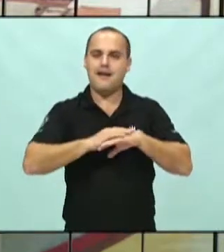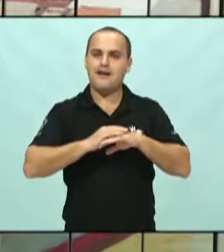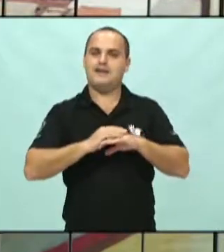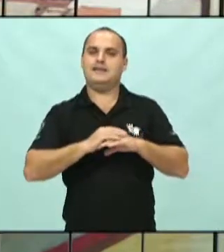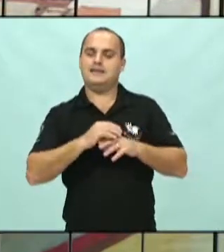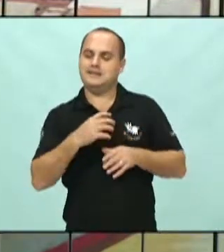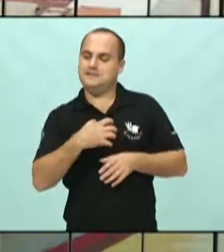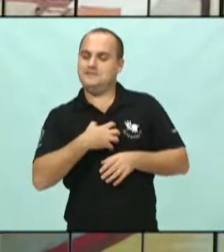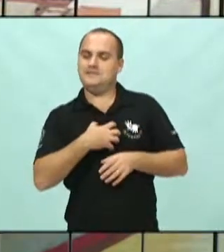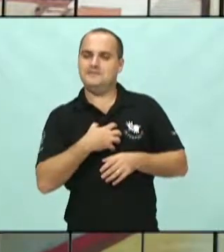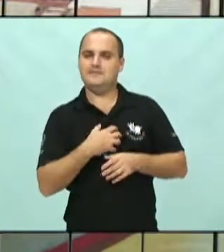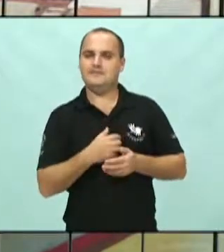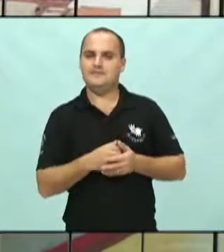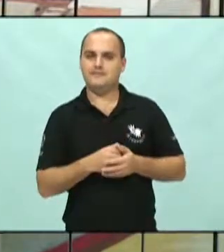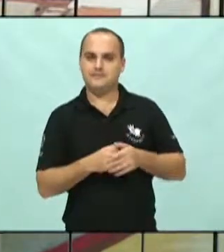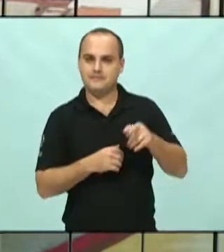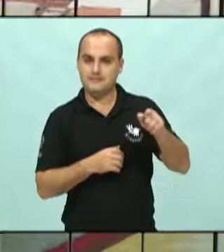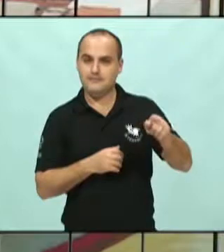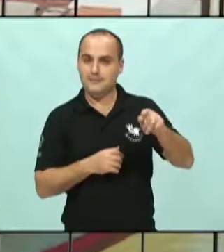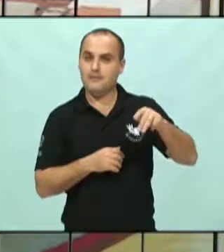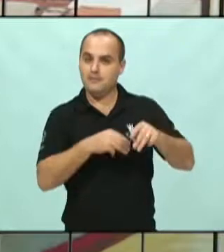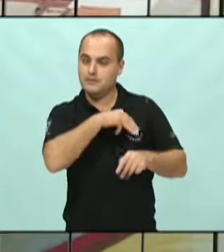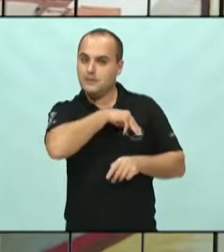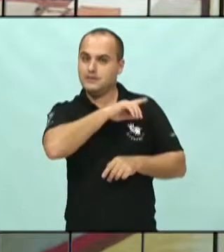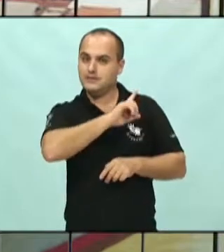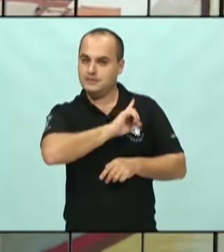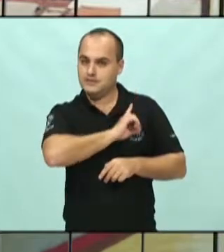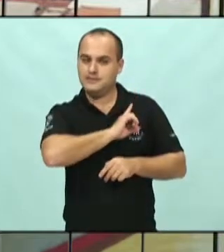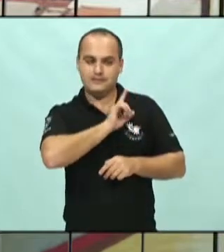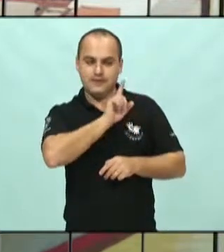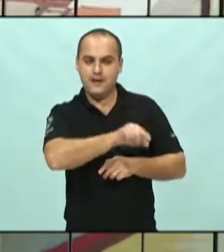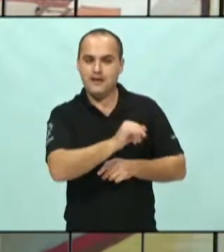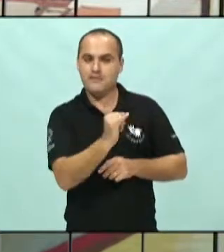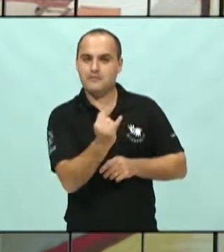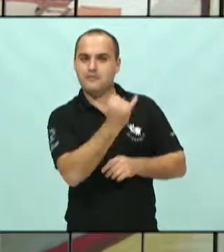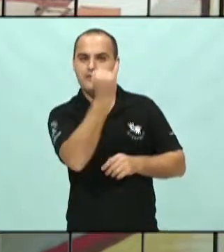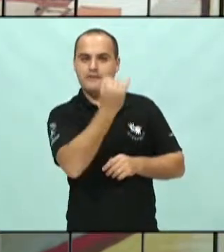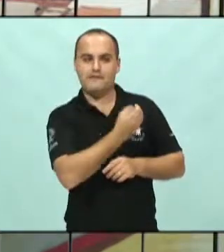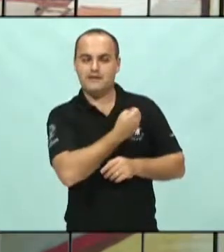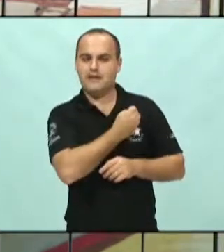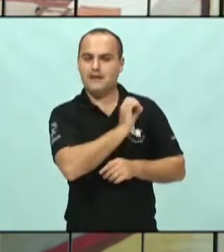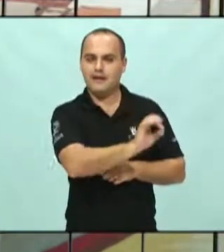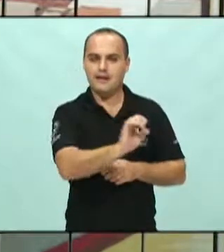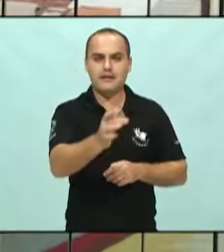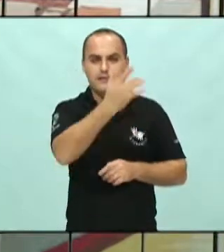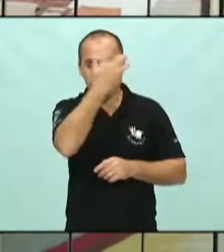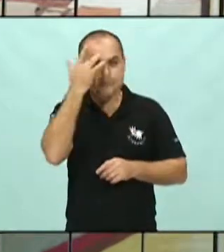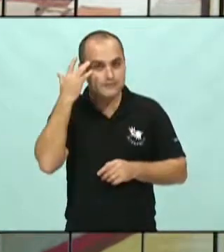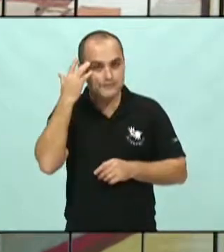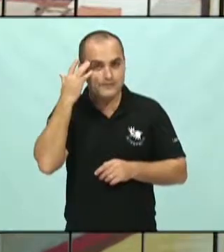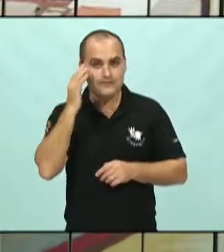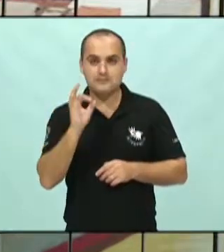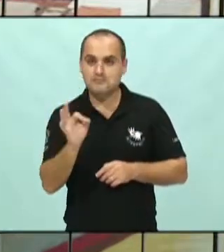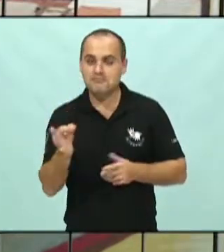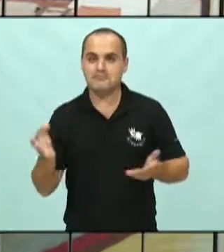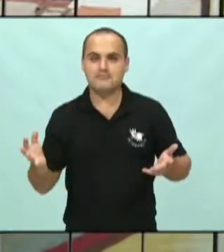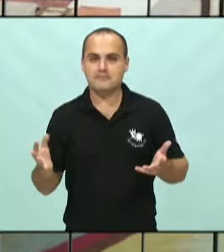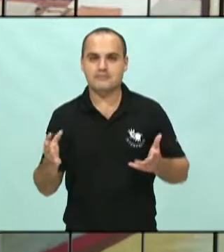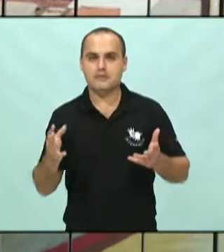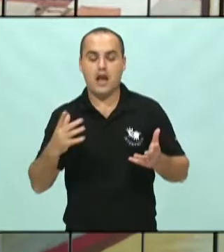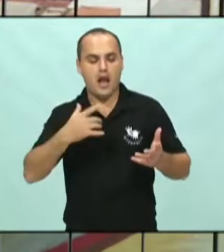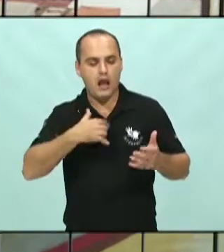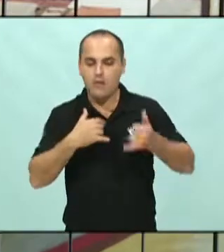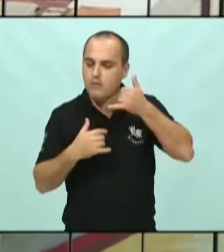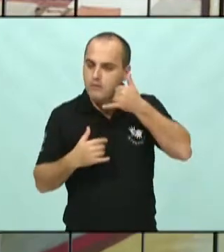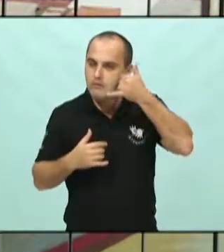É impressionante até, né, que como o Marcílio marca a vida das pessoas, né, e no caso dos atletas que passaram aqui, todos sem exceção, quando eu entrei em